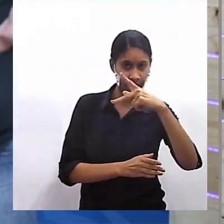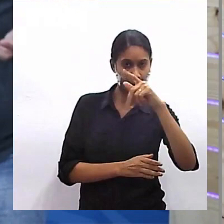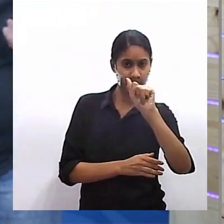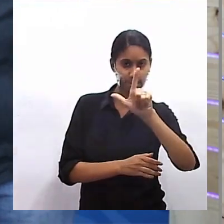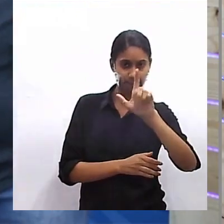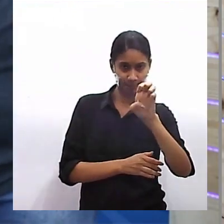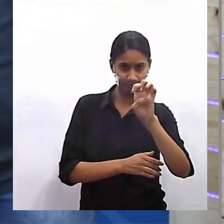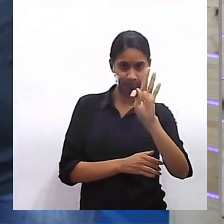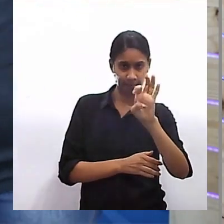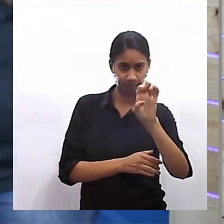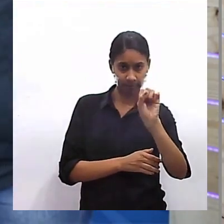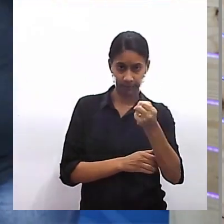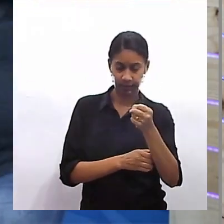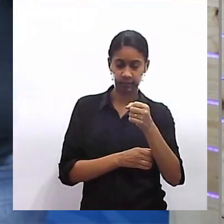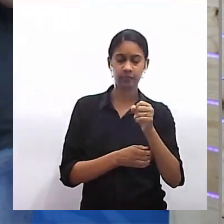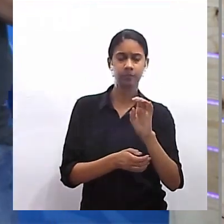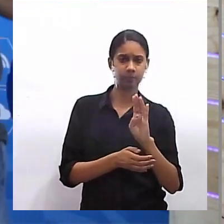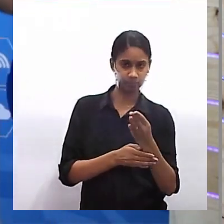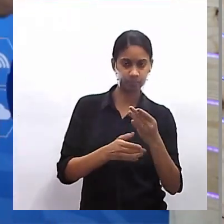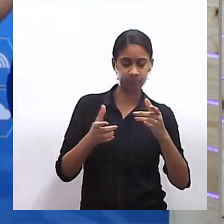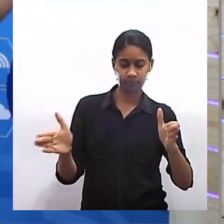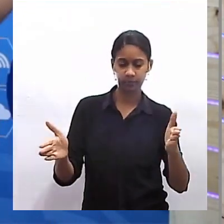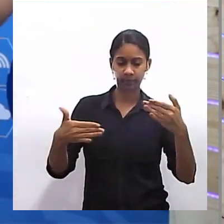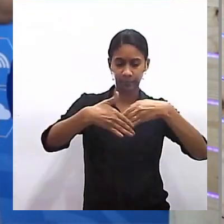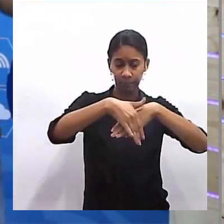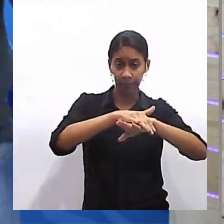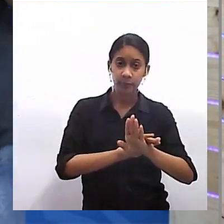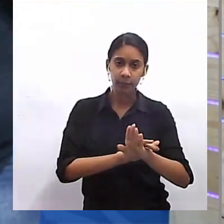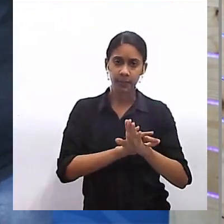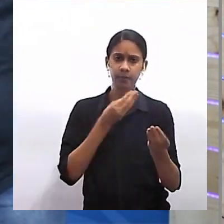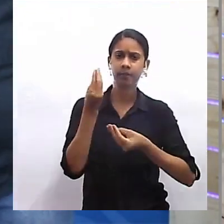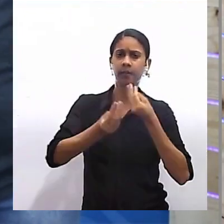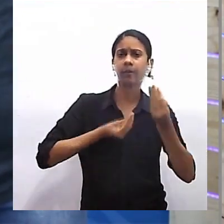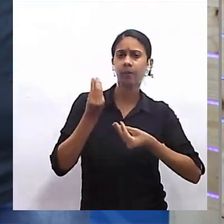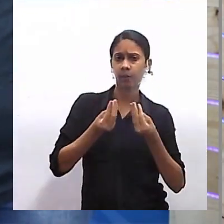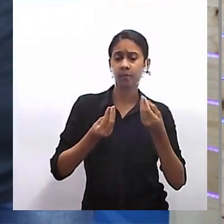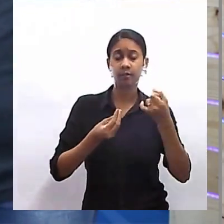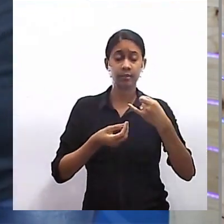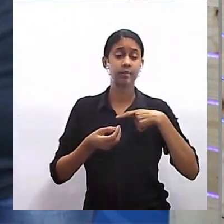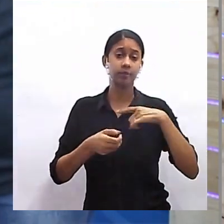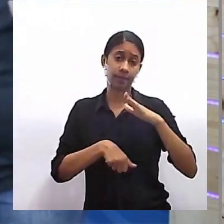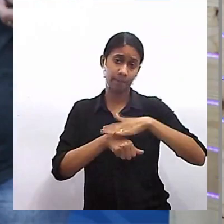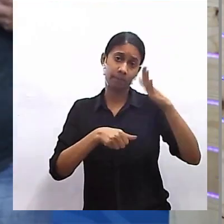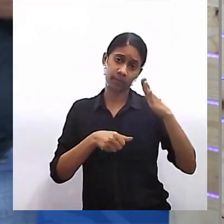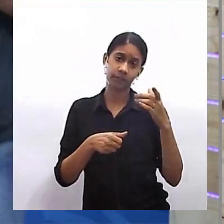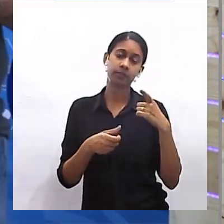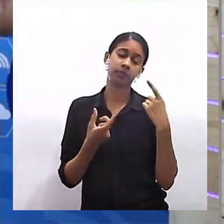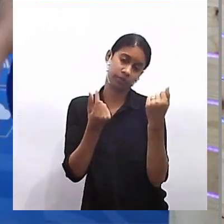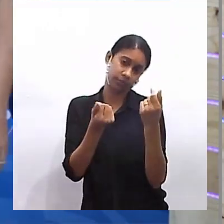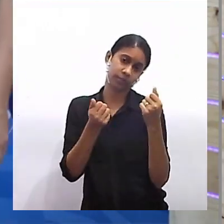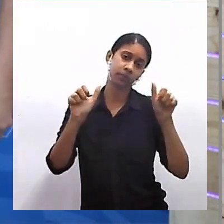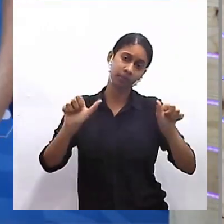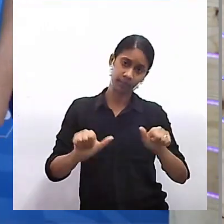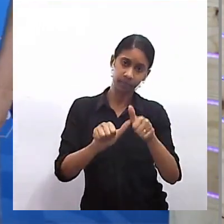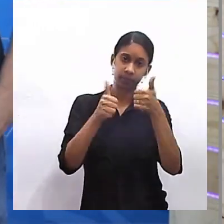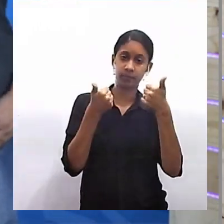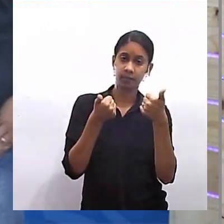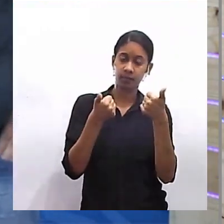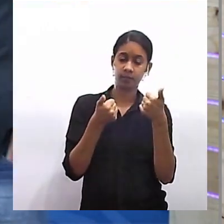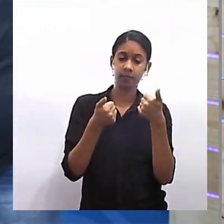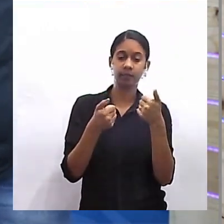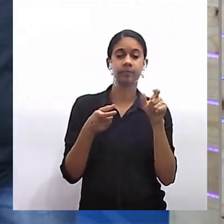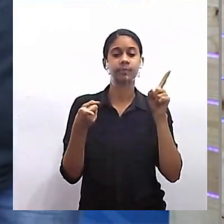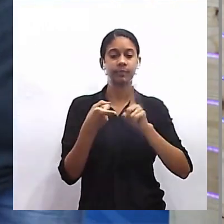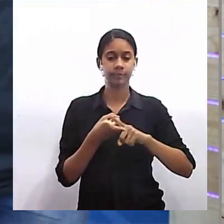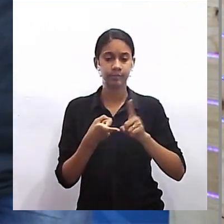expedir. Eu expedindo a maior quantidade de materiais, eu vou estar faturando mais como CD logístico. Entendeu? Atendimento às